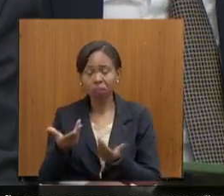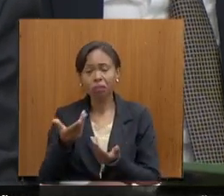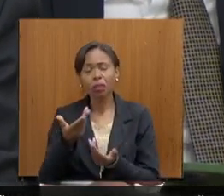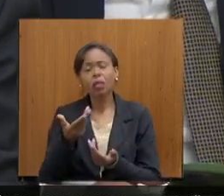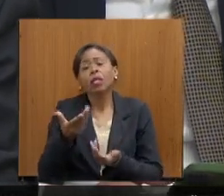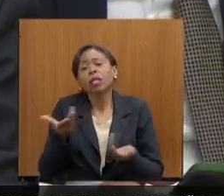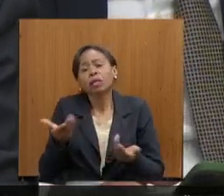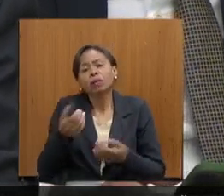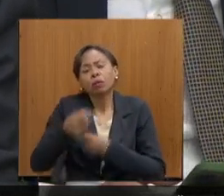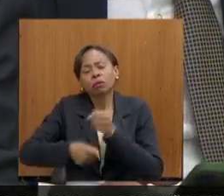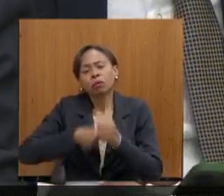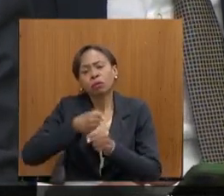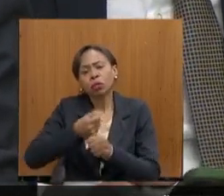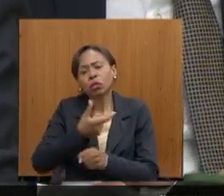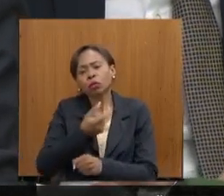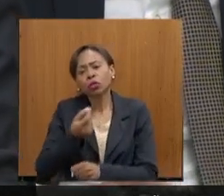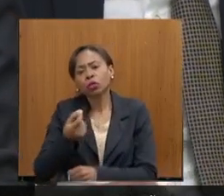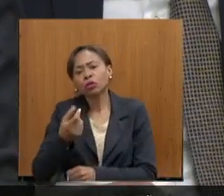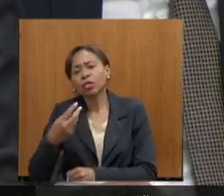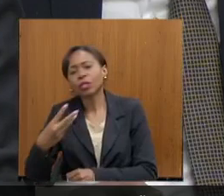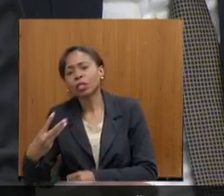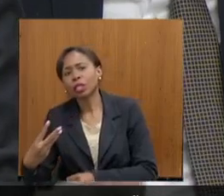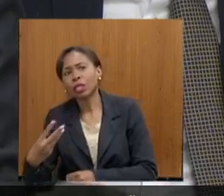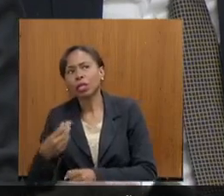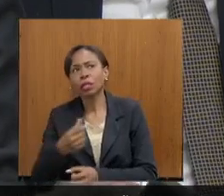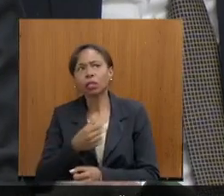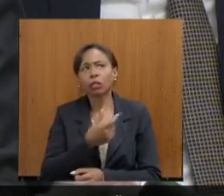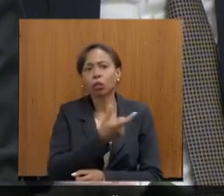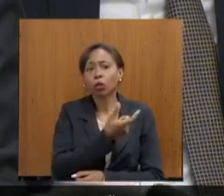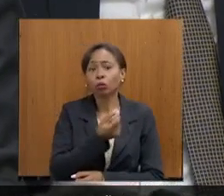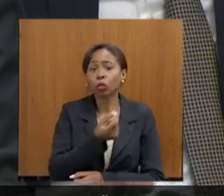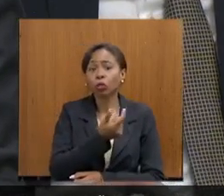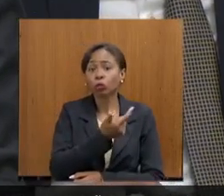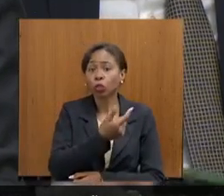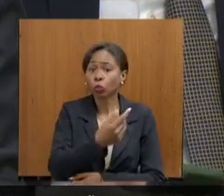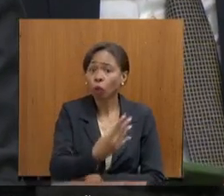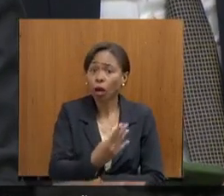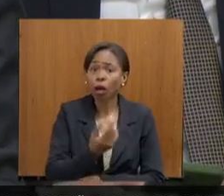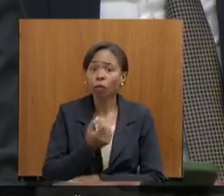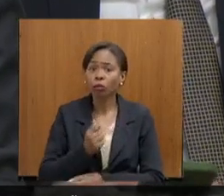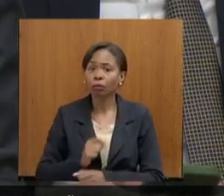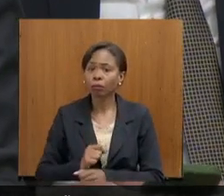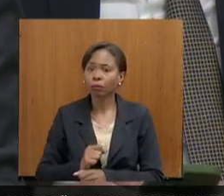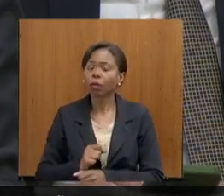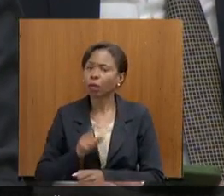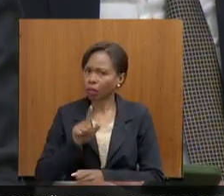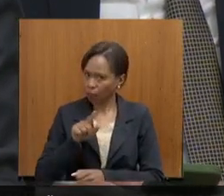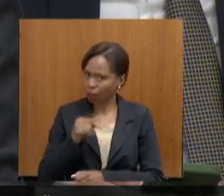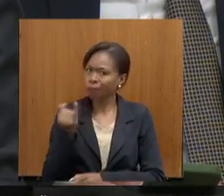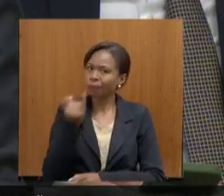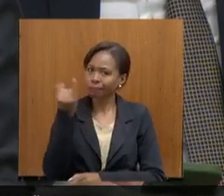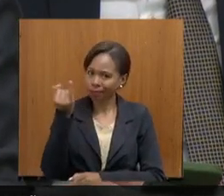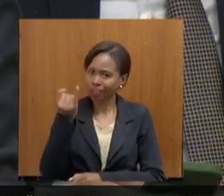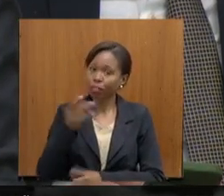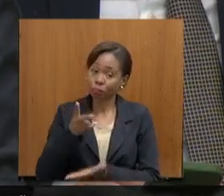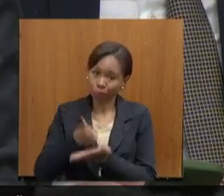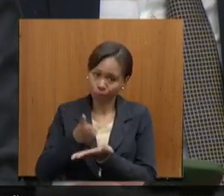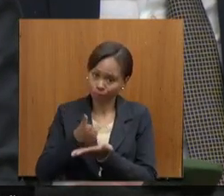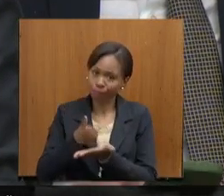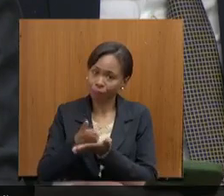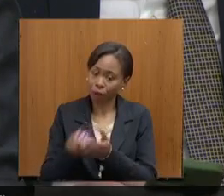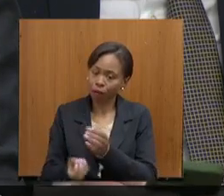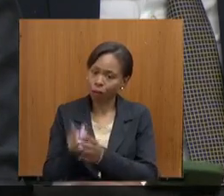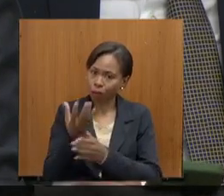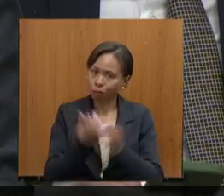para 2023/2024 que é muito importante também da segmento